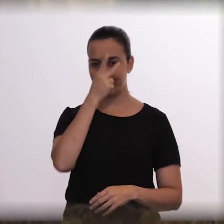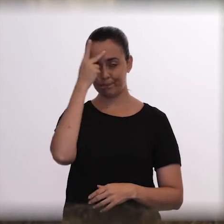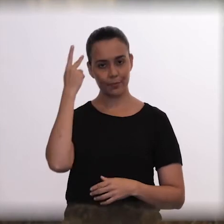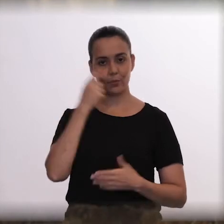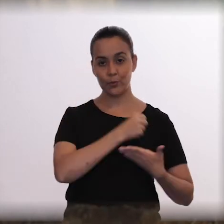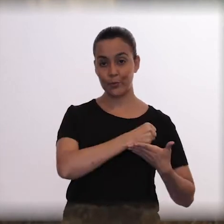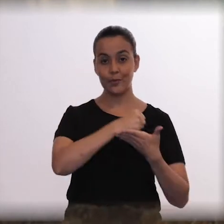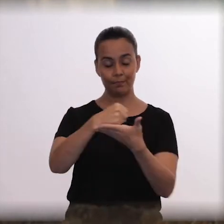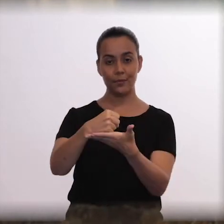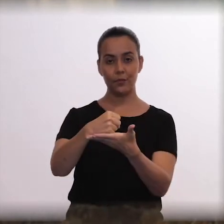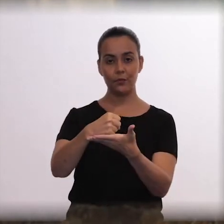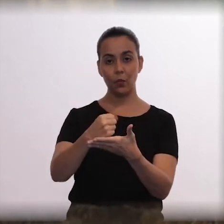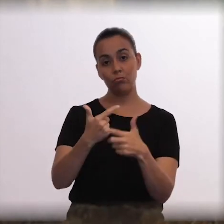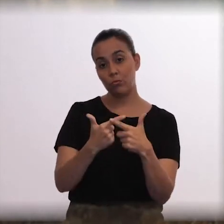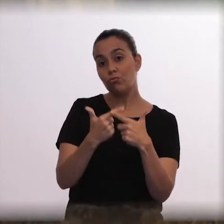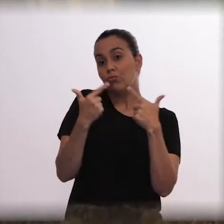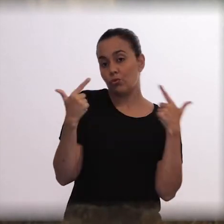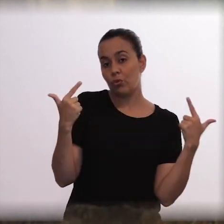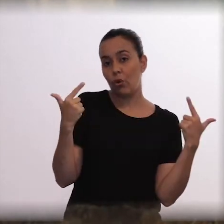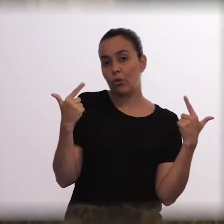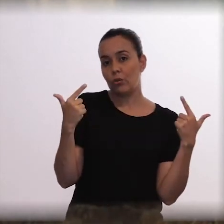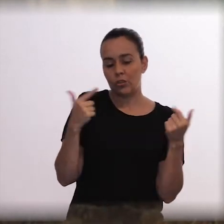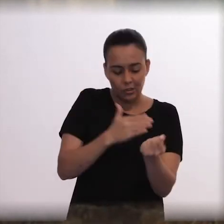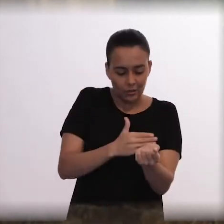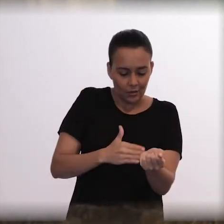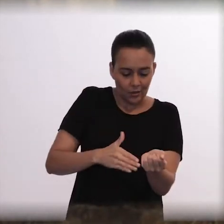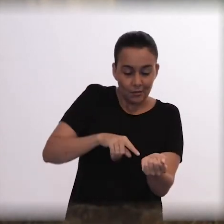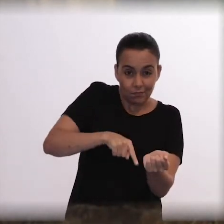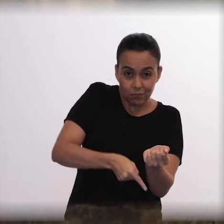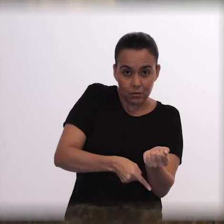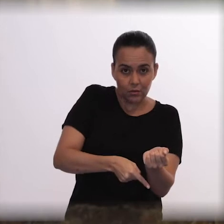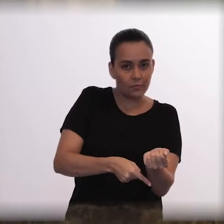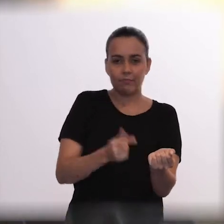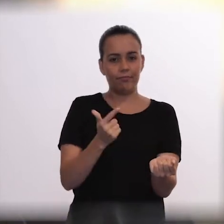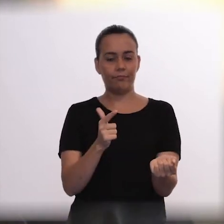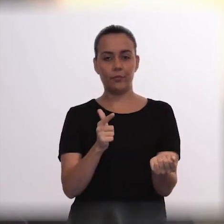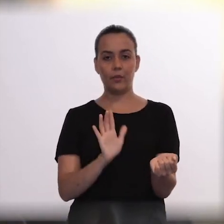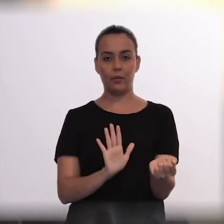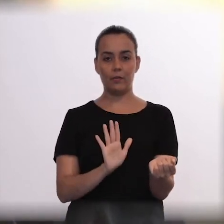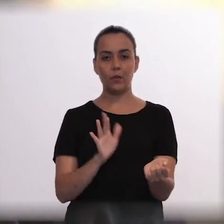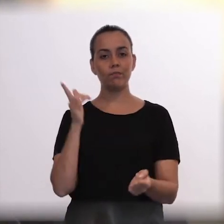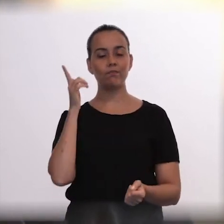Por sorte não foi tão profundo assim,